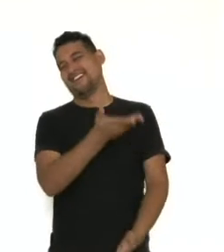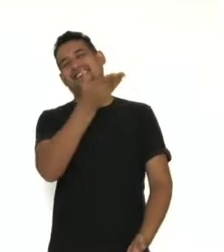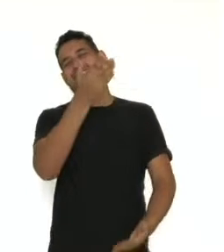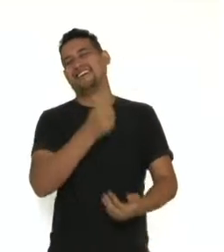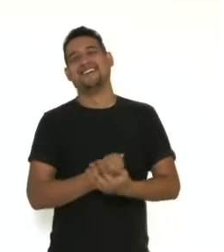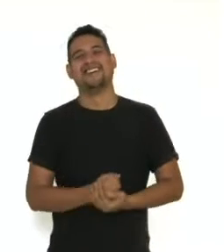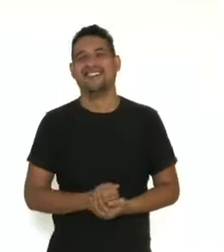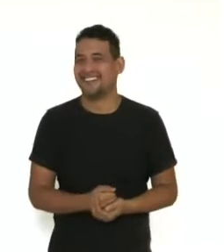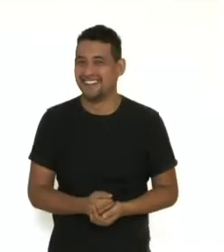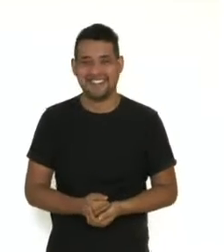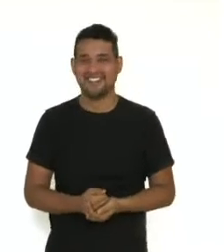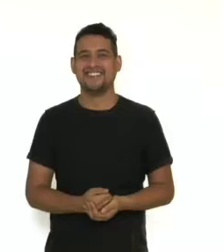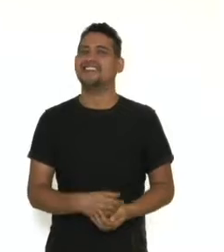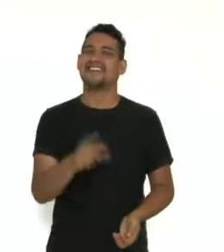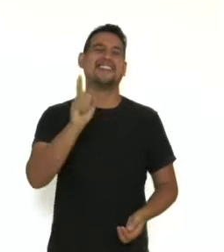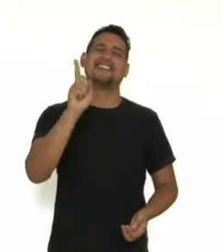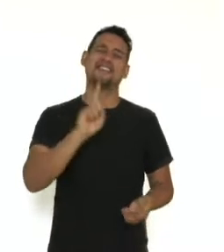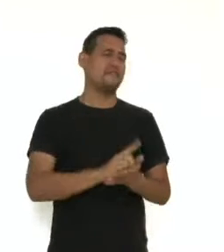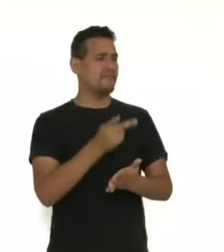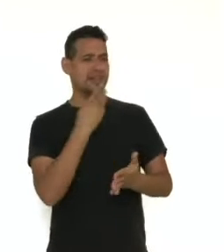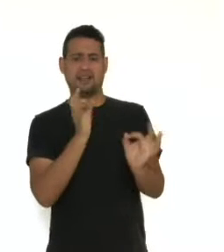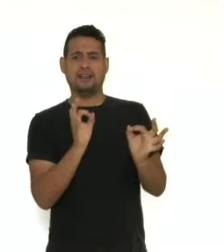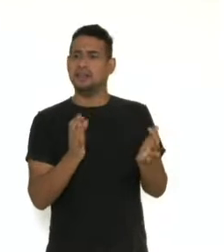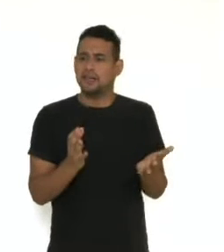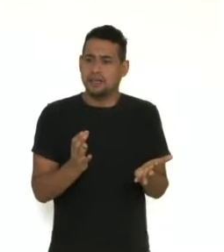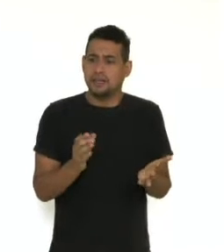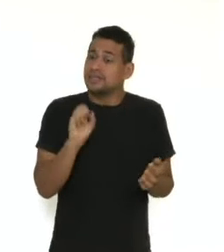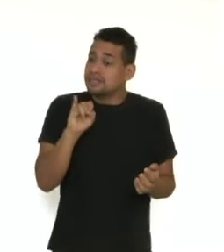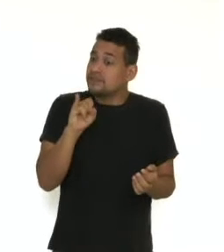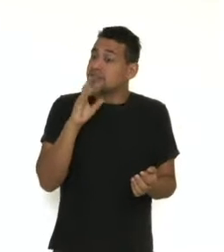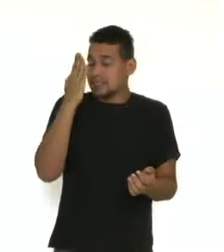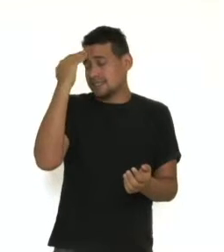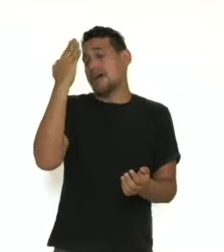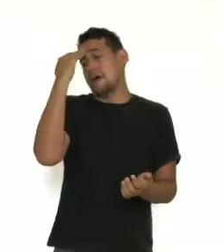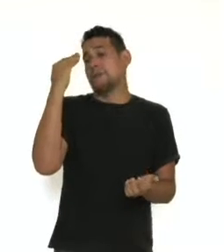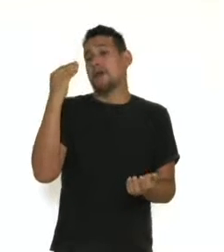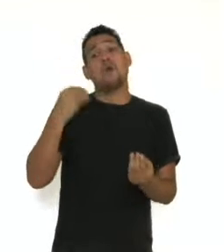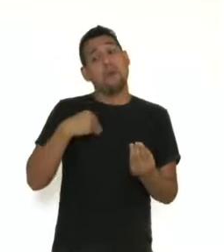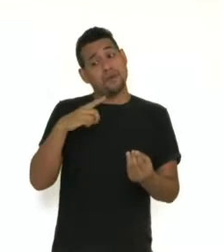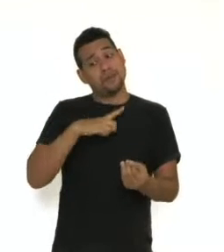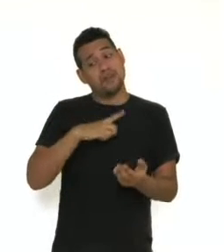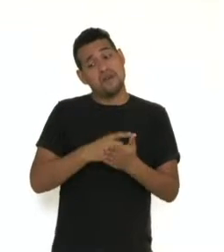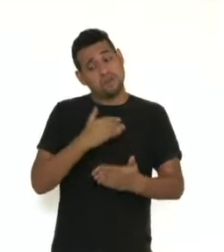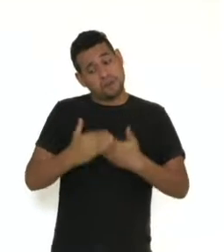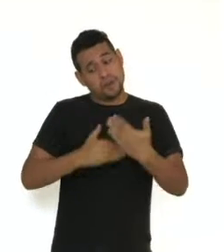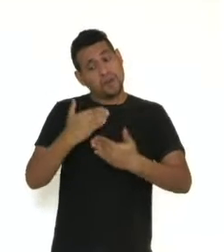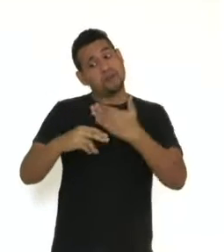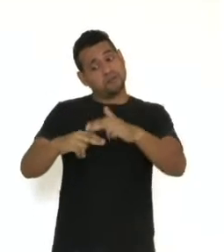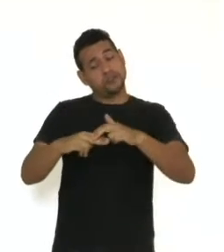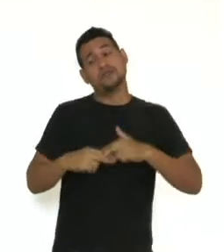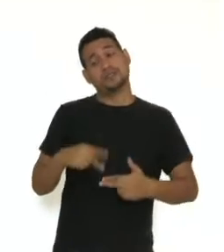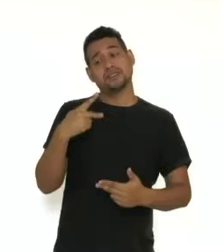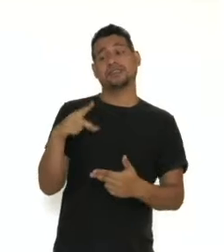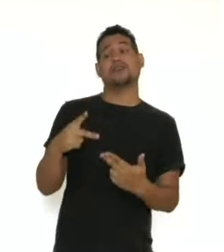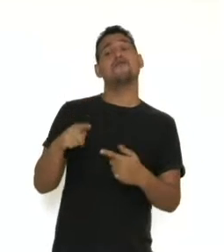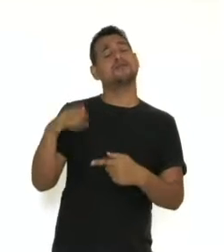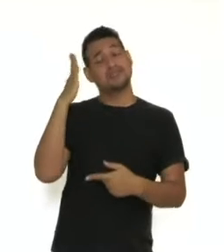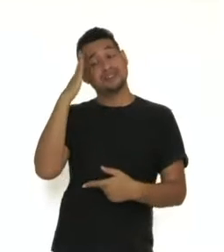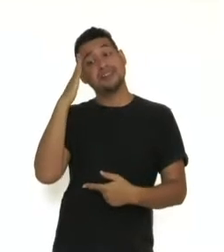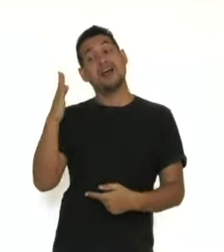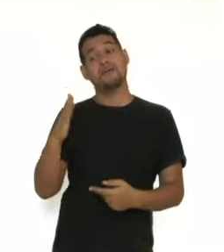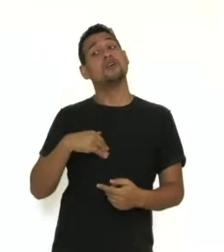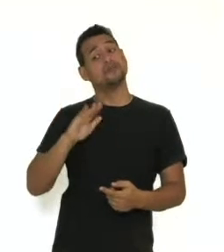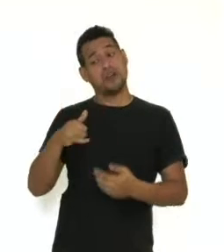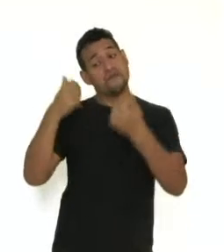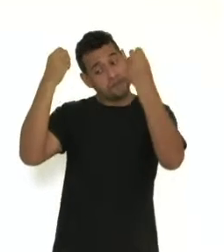Camilo rindo. Não diga isso, Camilo. Se você soubesse como eu tenho andado por sua causa, você sabe, já